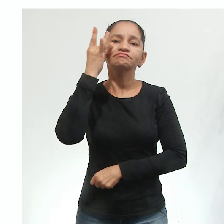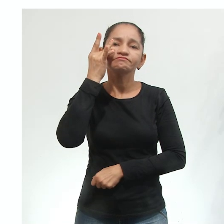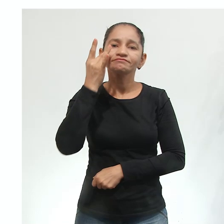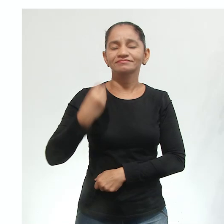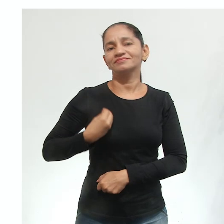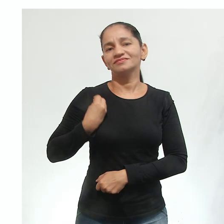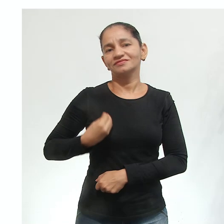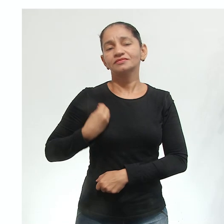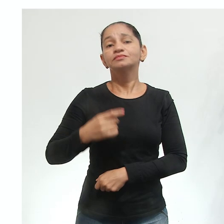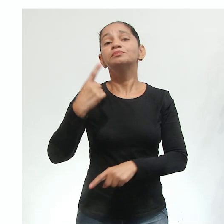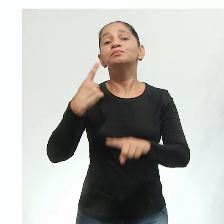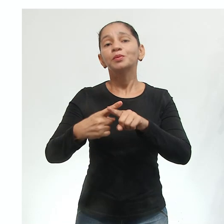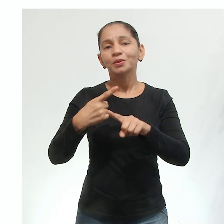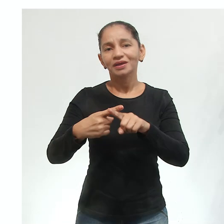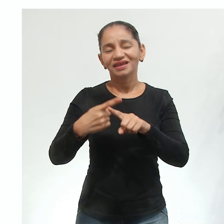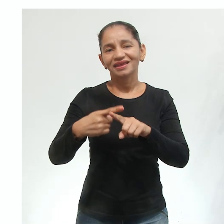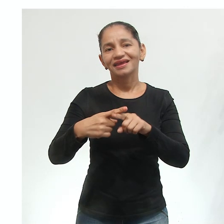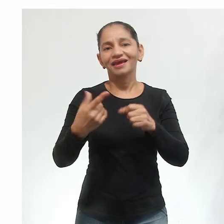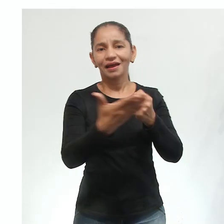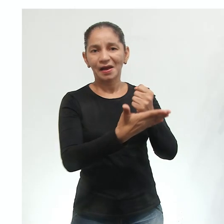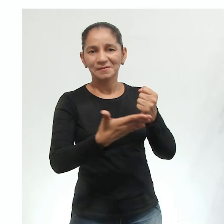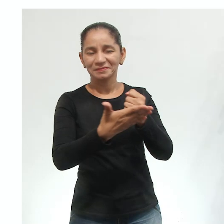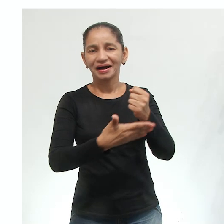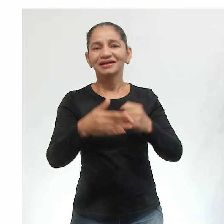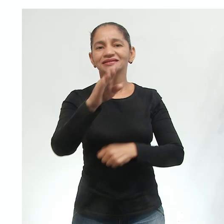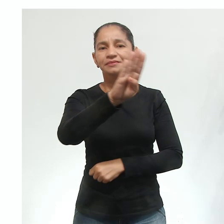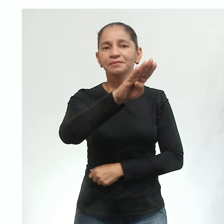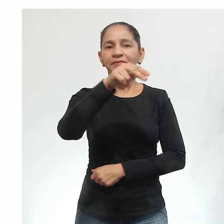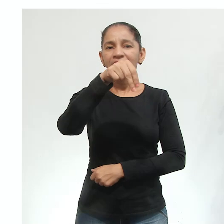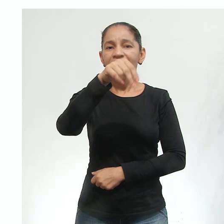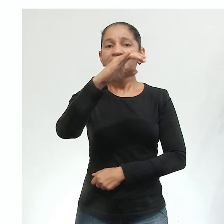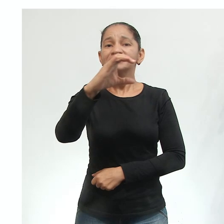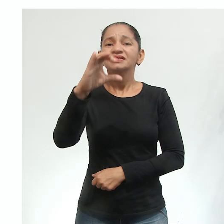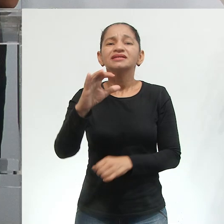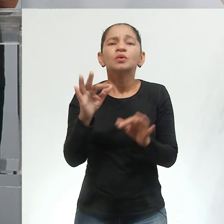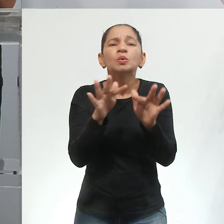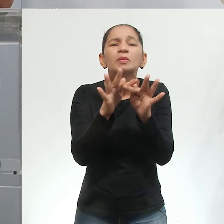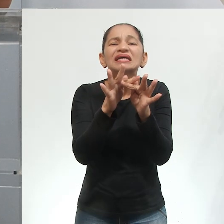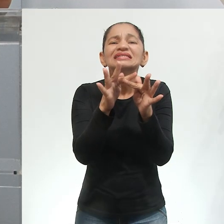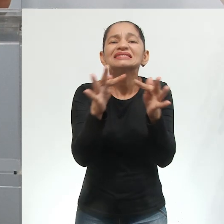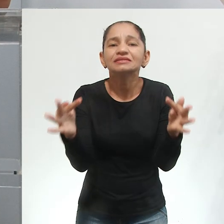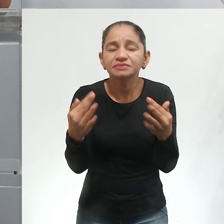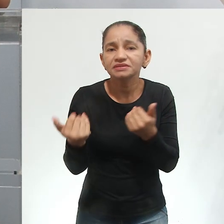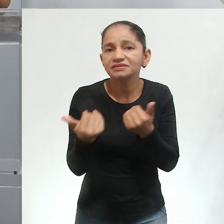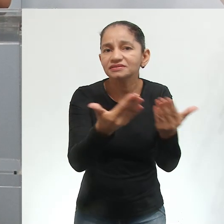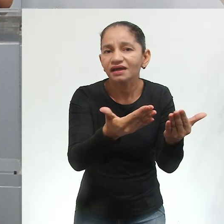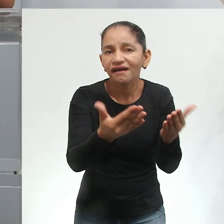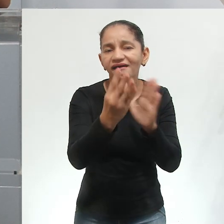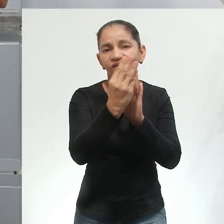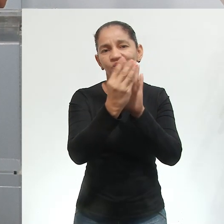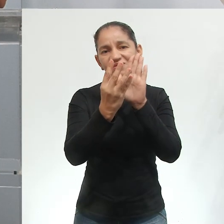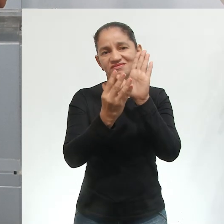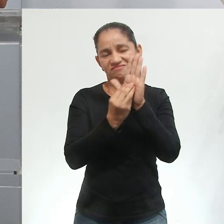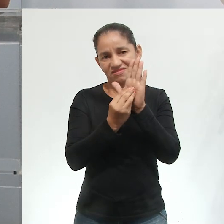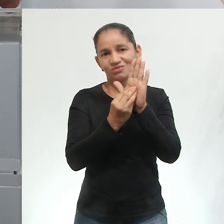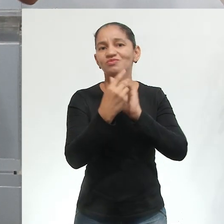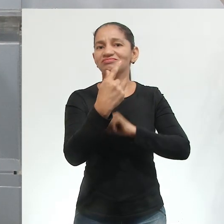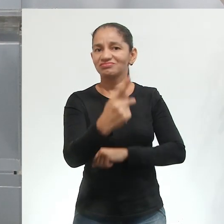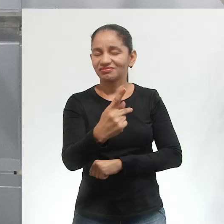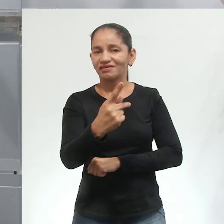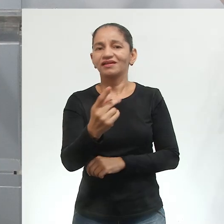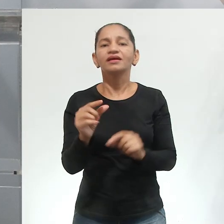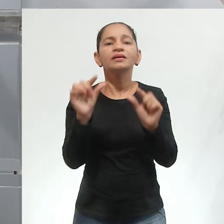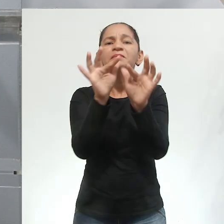a BNCC possui? A BNCC possui o que é o mínimo que nós temos que trabalhar. Quais são